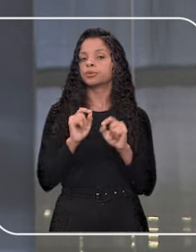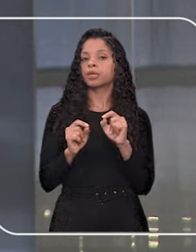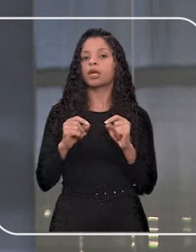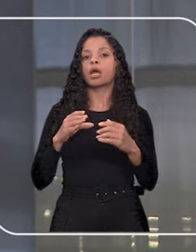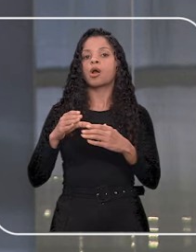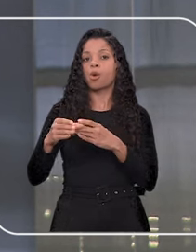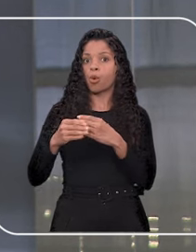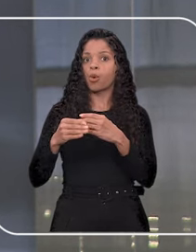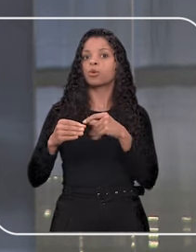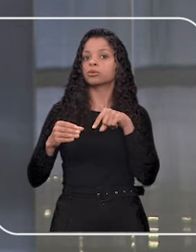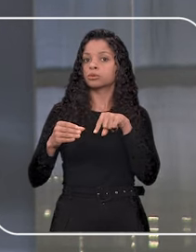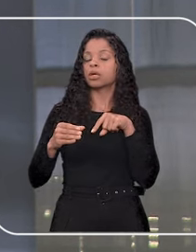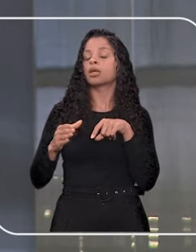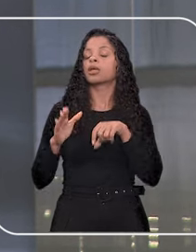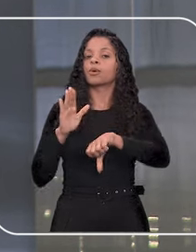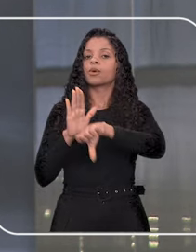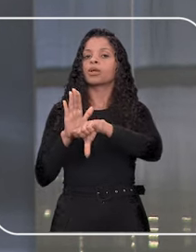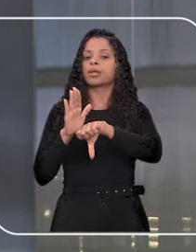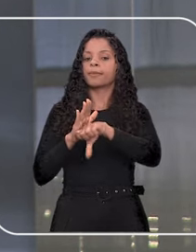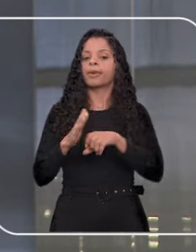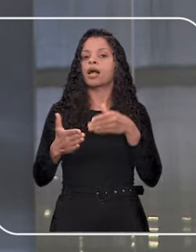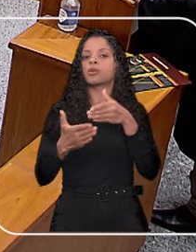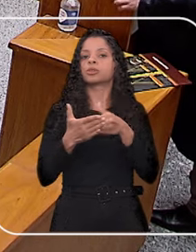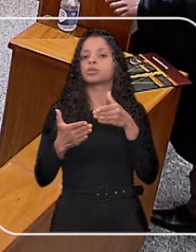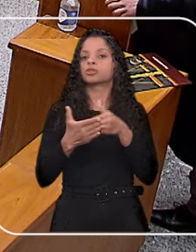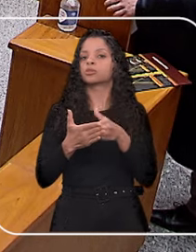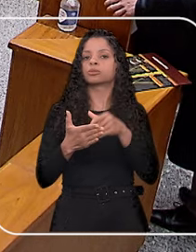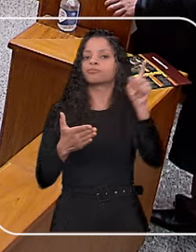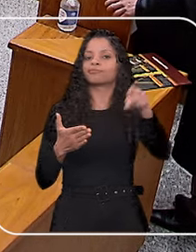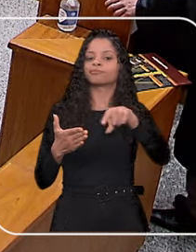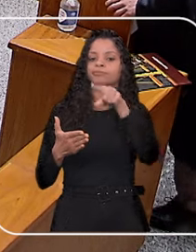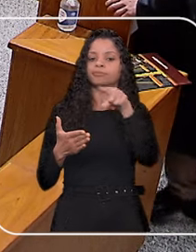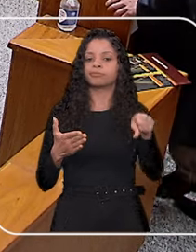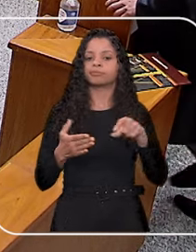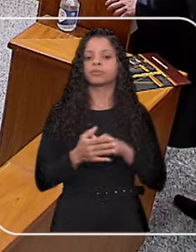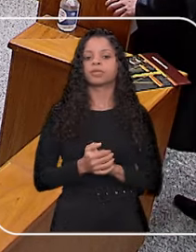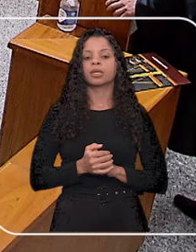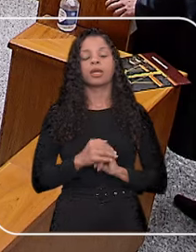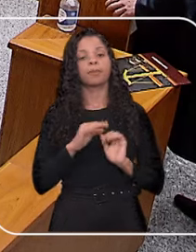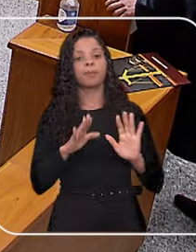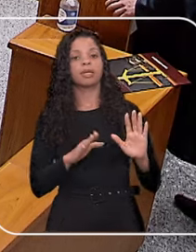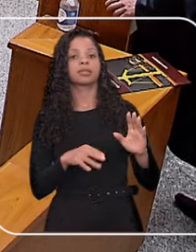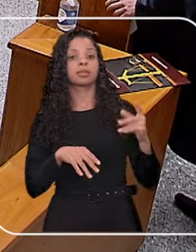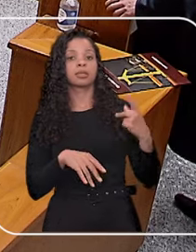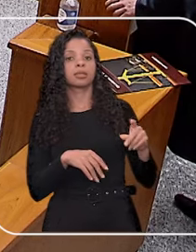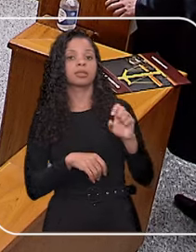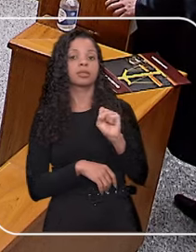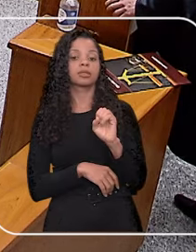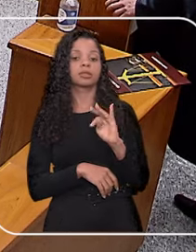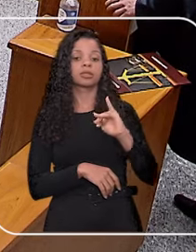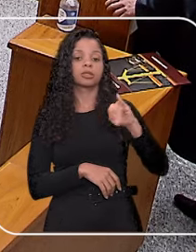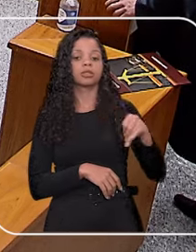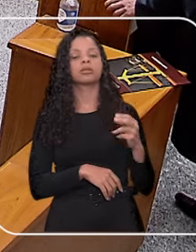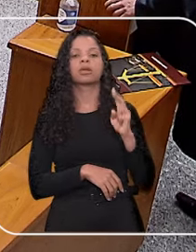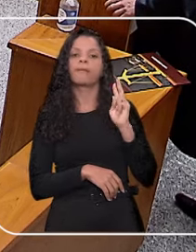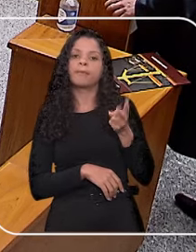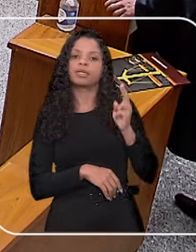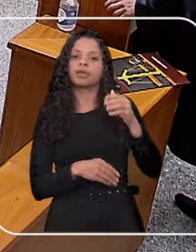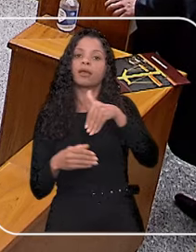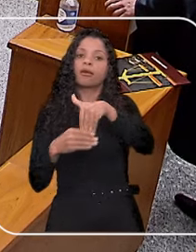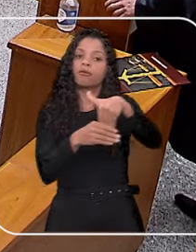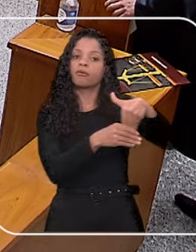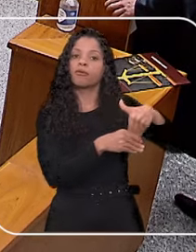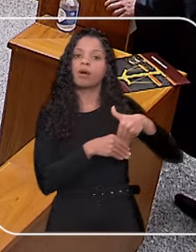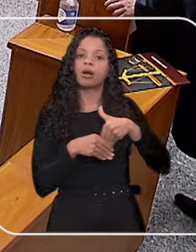em concurso para que o indulto seja impedido C TJ a terceira sessão denegou o Abas Corpus mantendo o acordão do